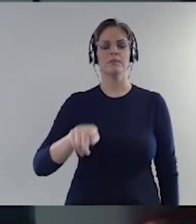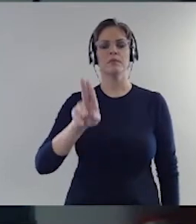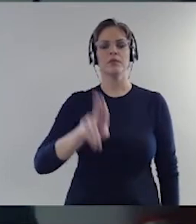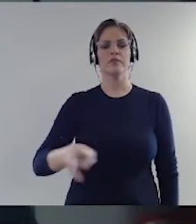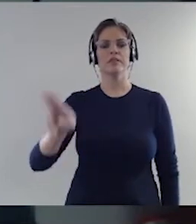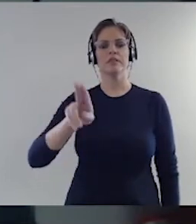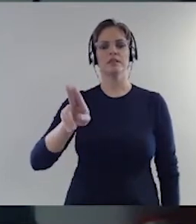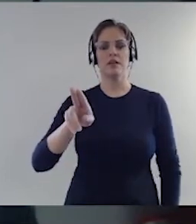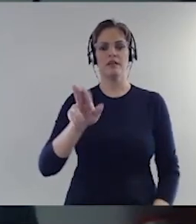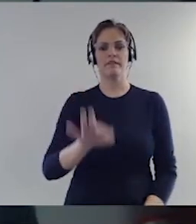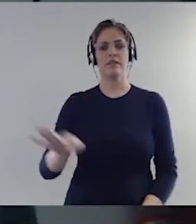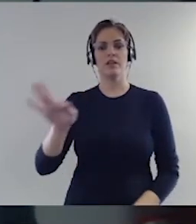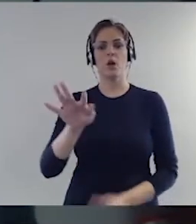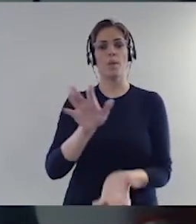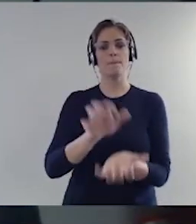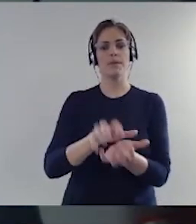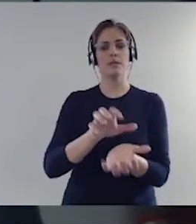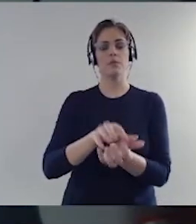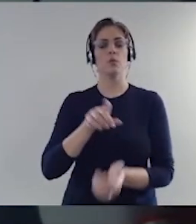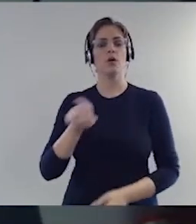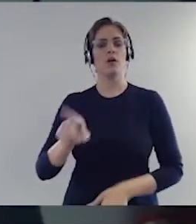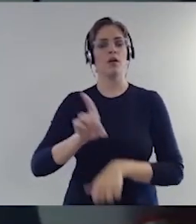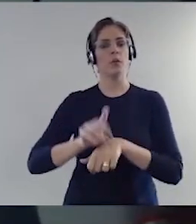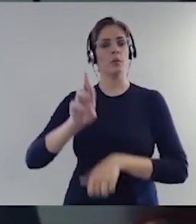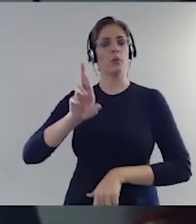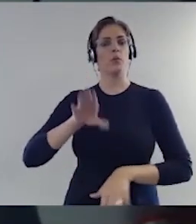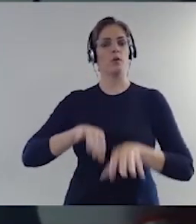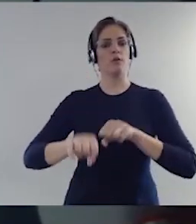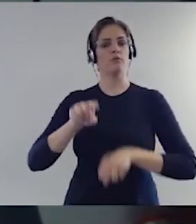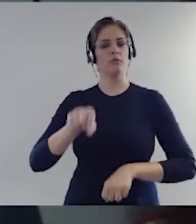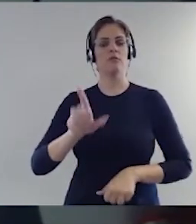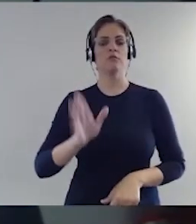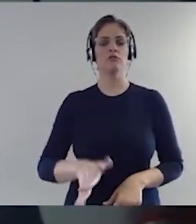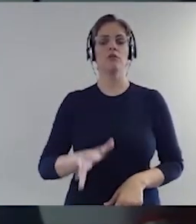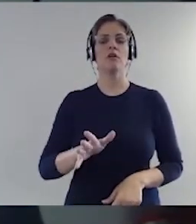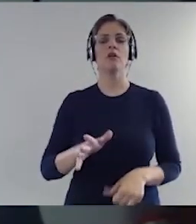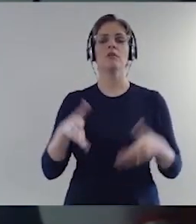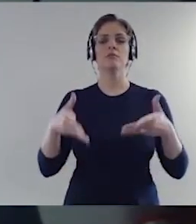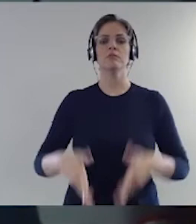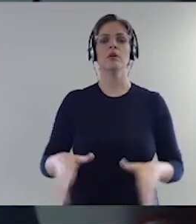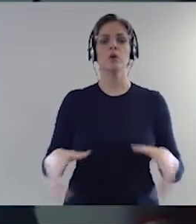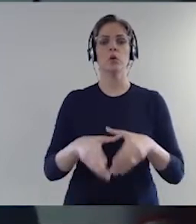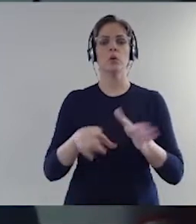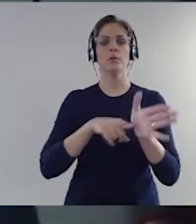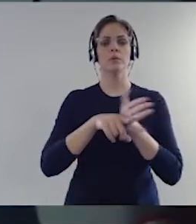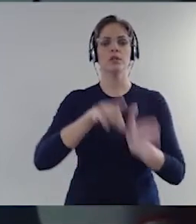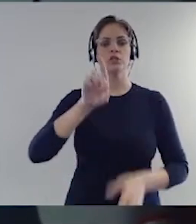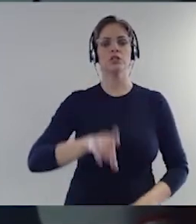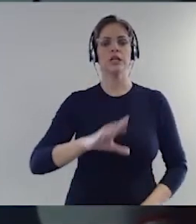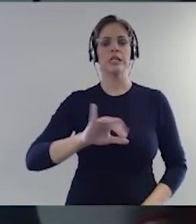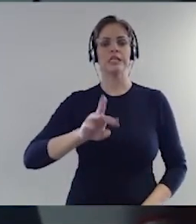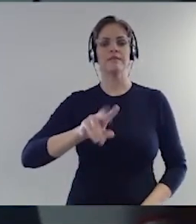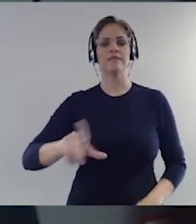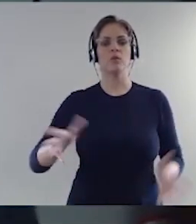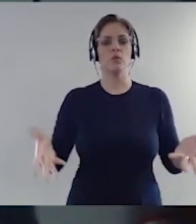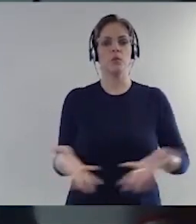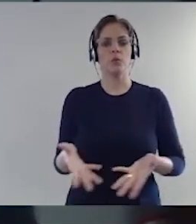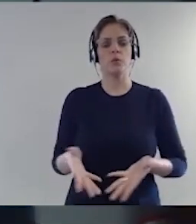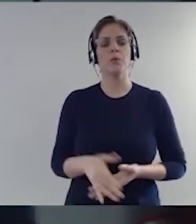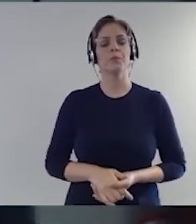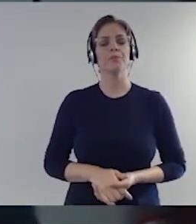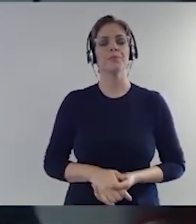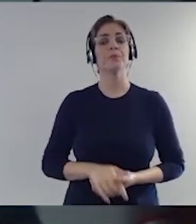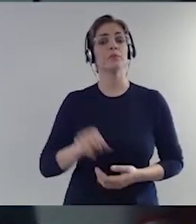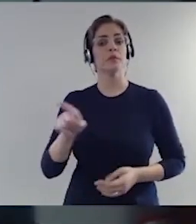Pernambuco, onde ele fez o seu doutoramento, membro da Rede de Pesquisa de Direito Civil Contemporâneo,